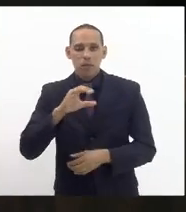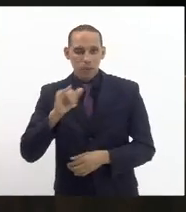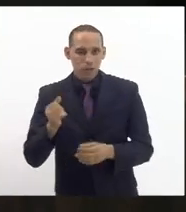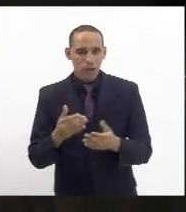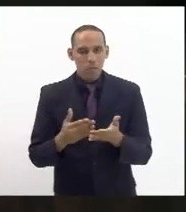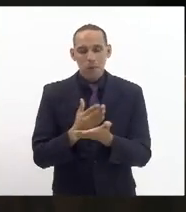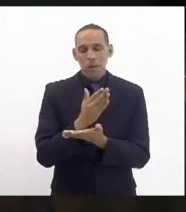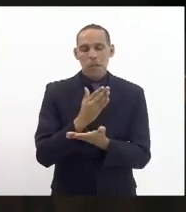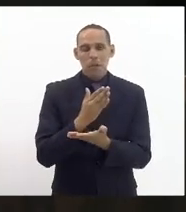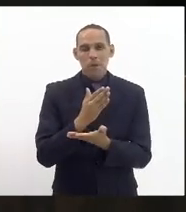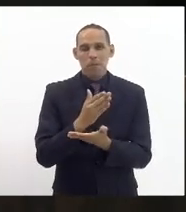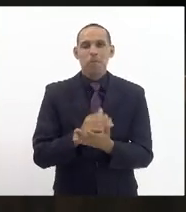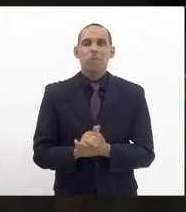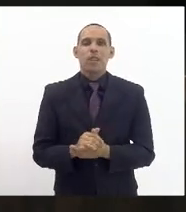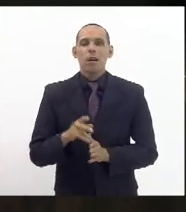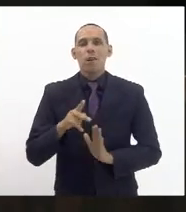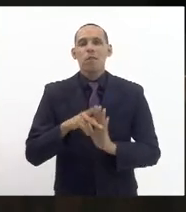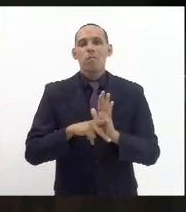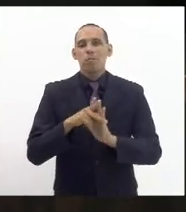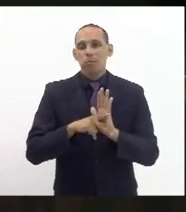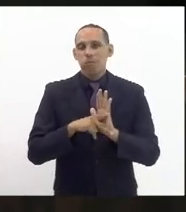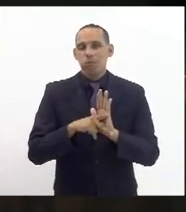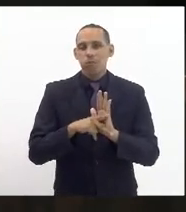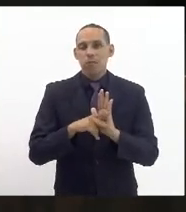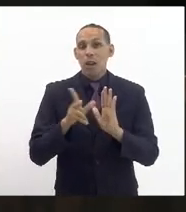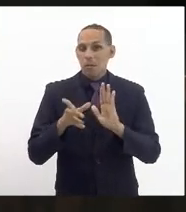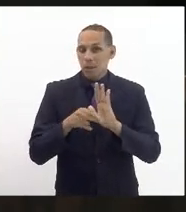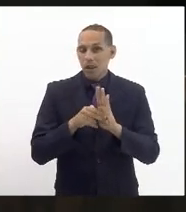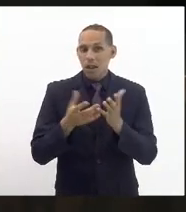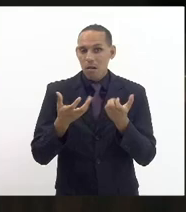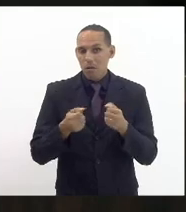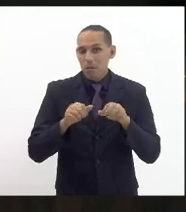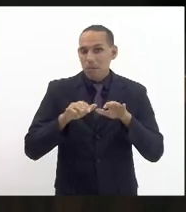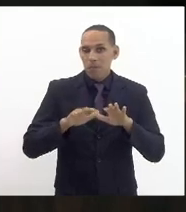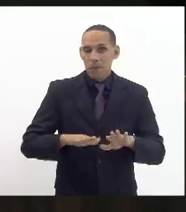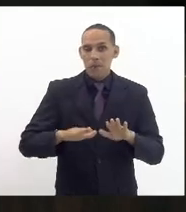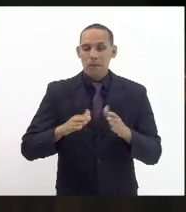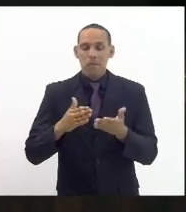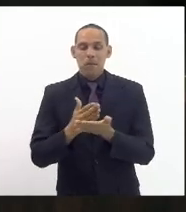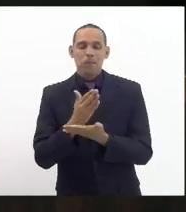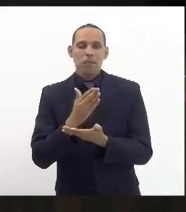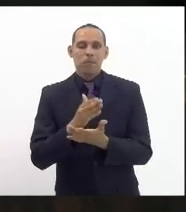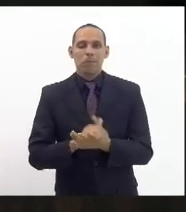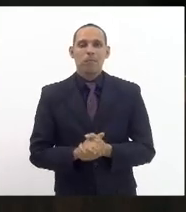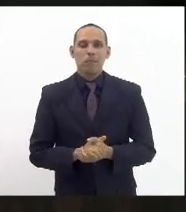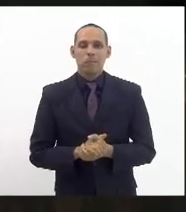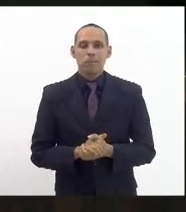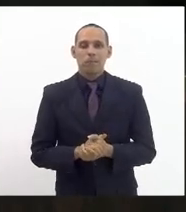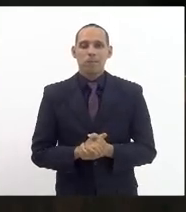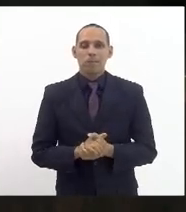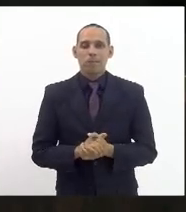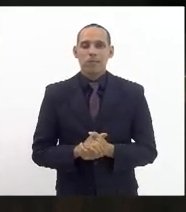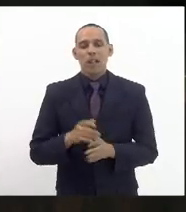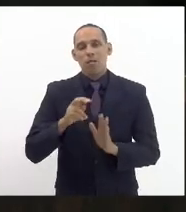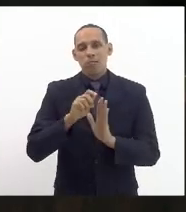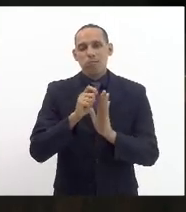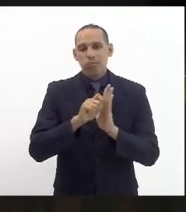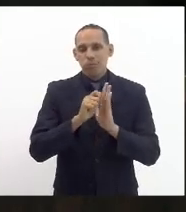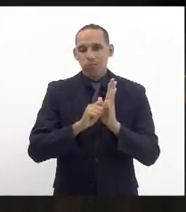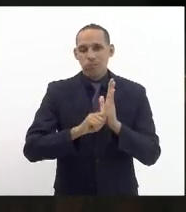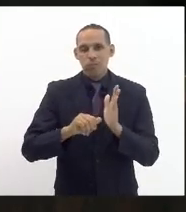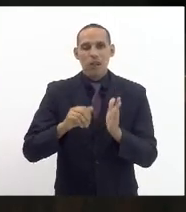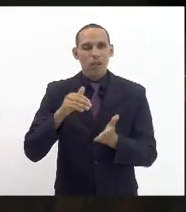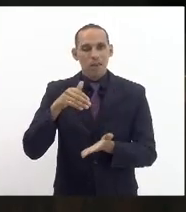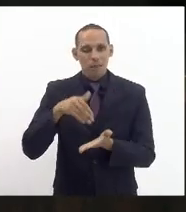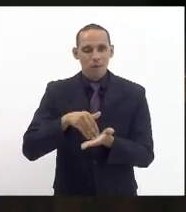Em votação, projeto assim emendado. Senhores que aprovam, permaneçam como estão, aprovado. Vai a redação do vencido para a segunda discussão.